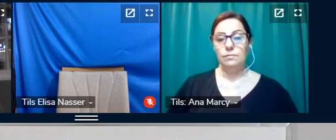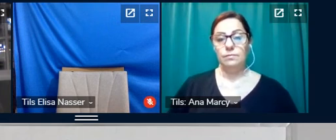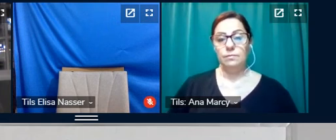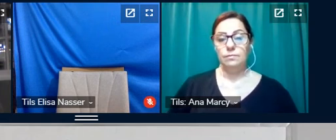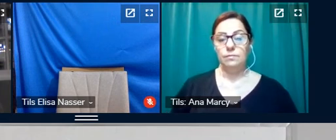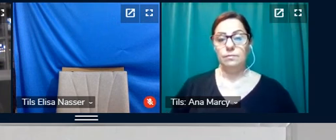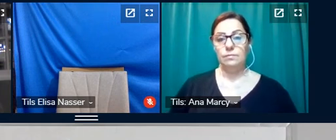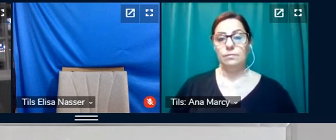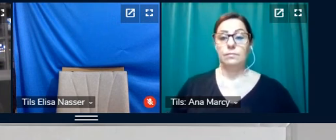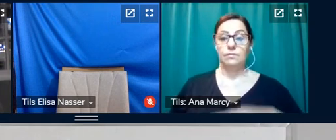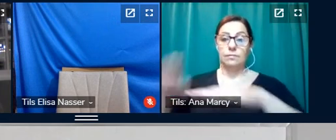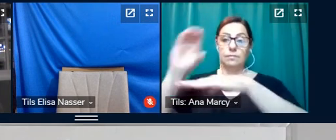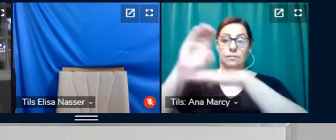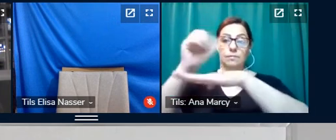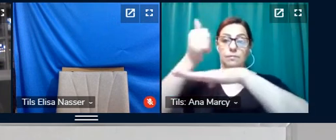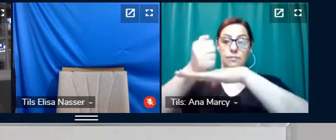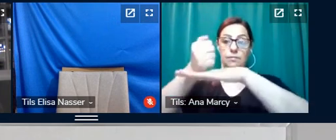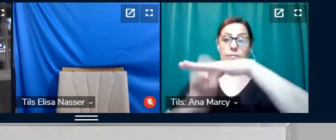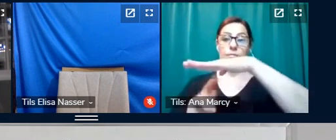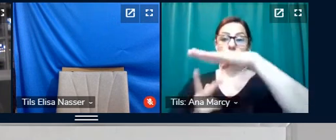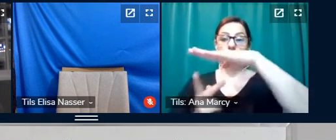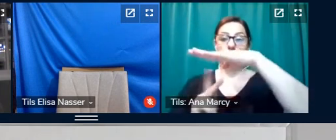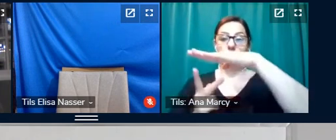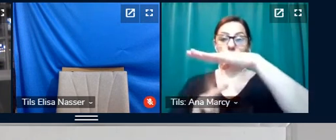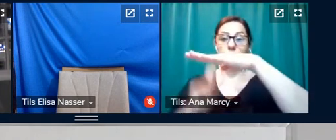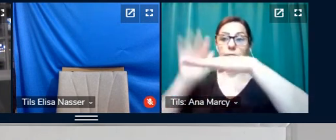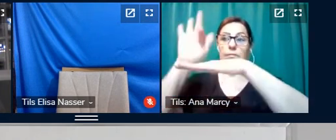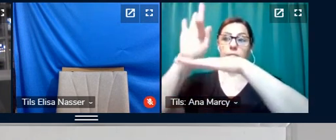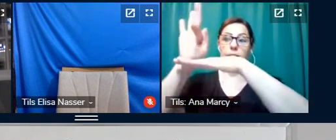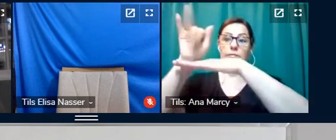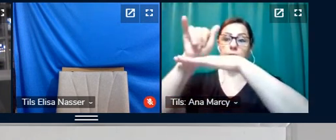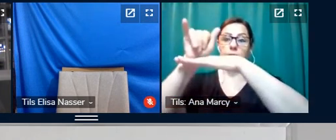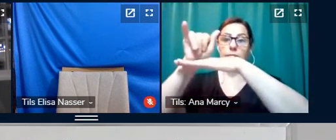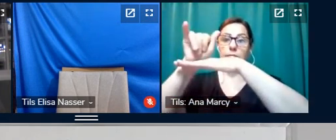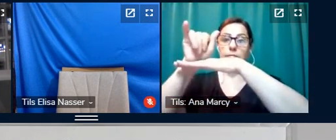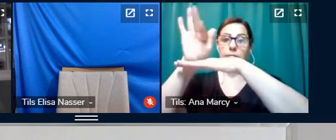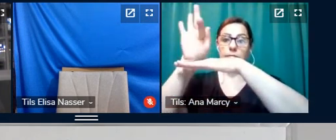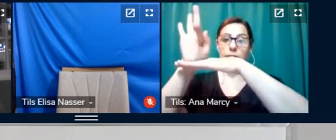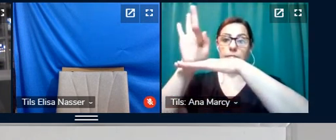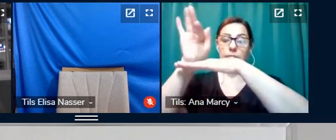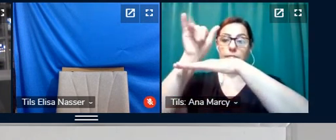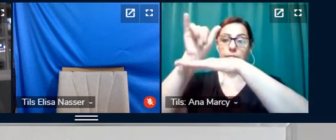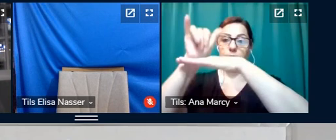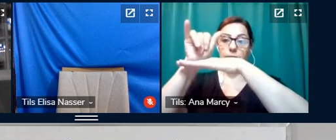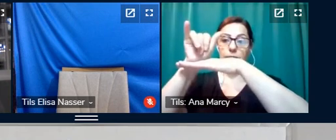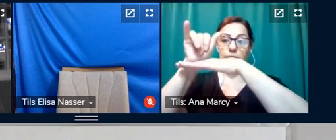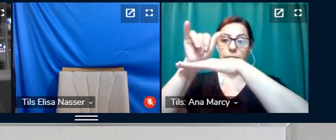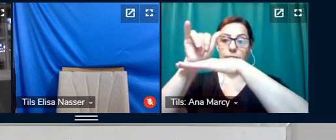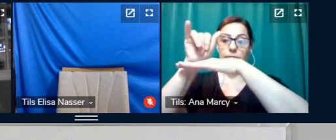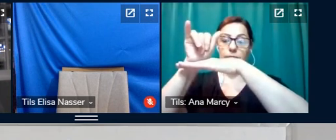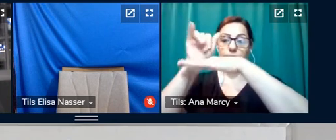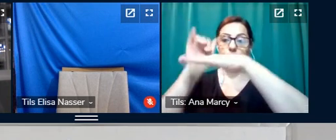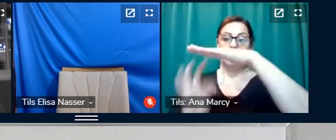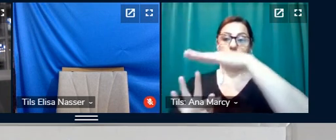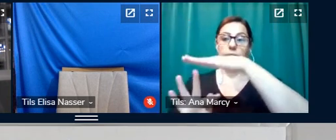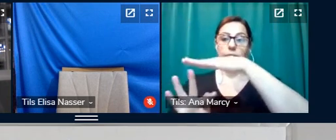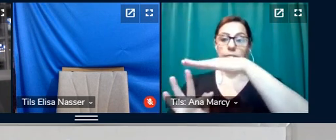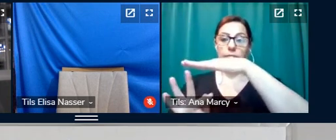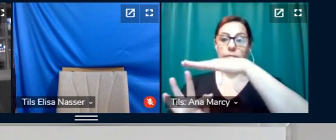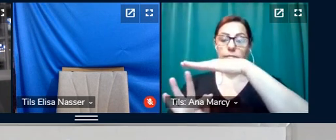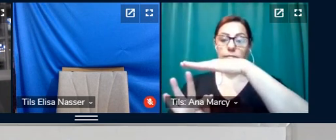cateto adjacente? É o FY. A hipotenusa é o F. Então, jogo o F para